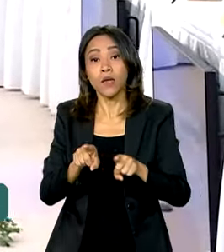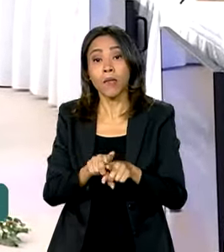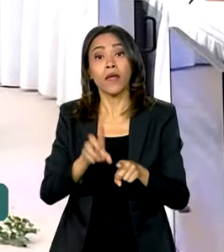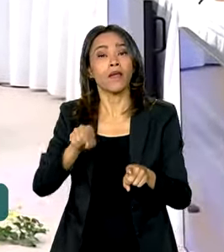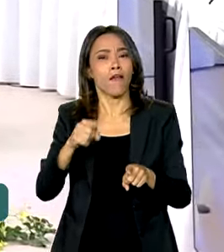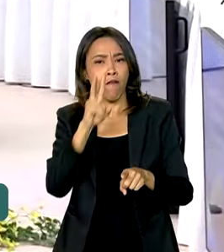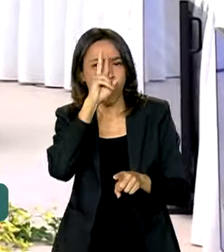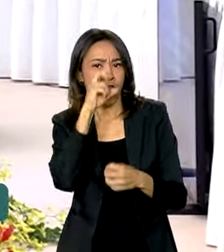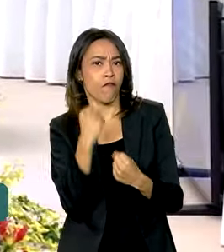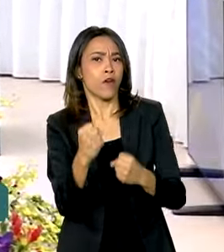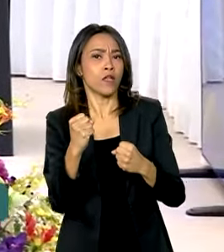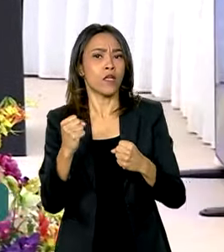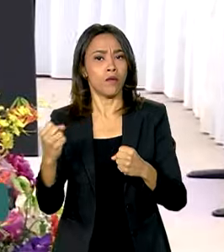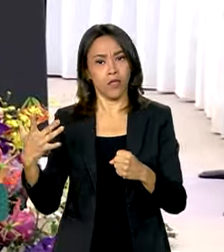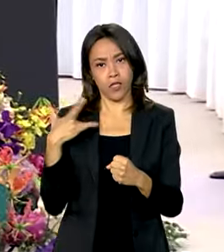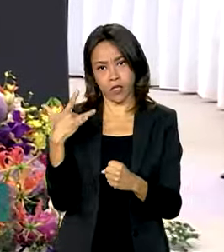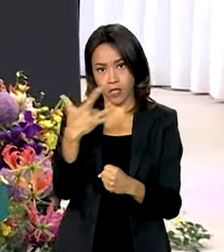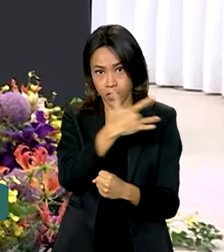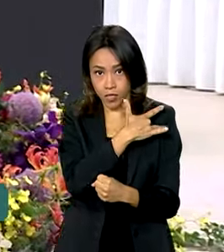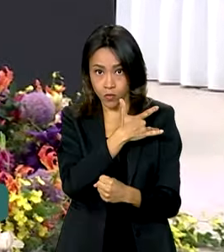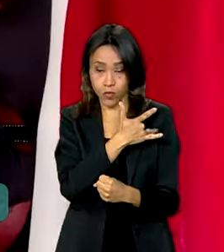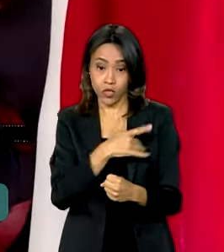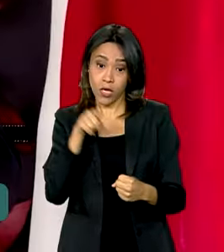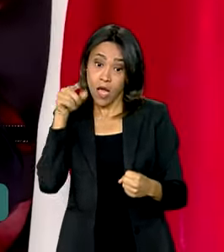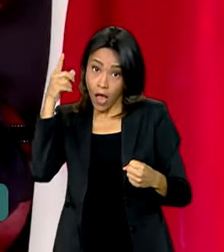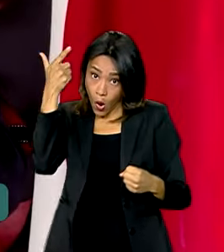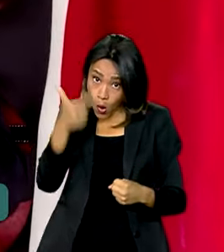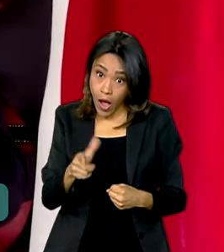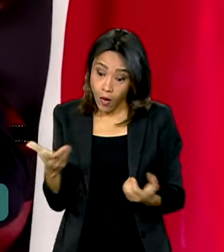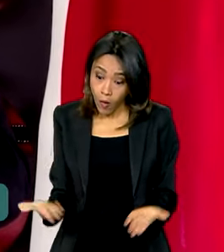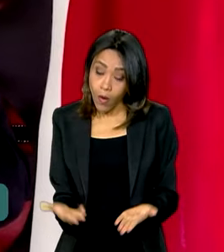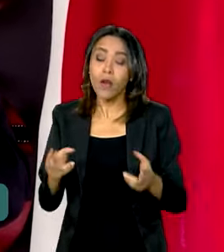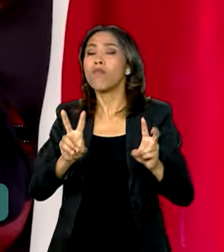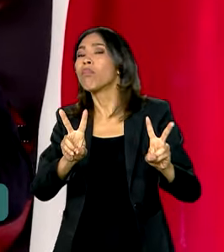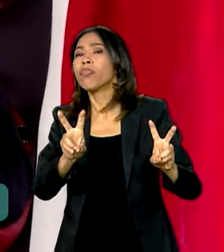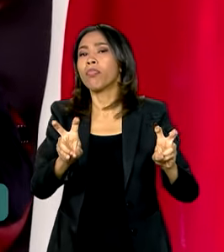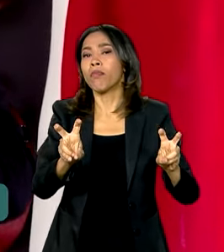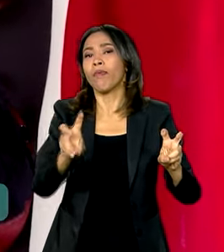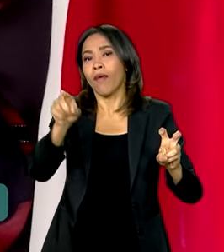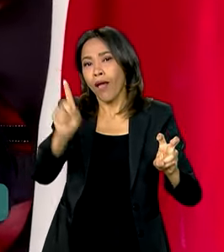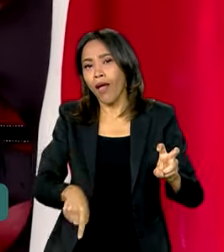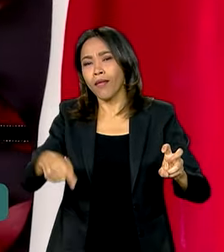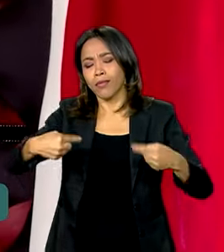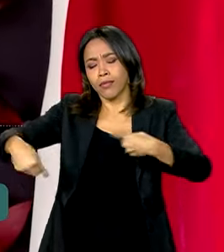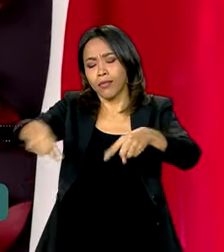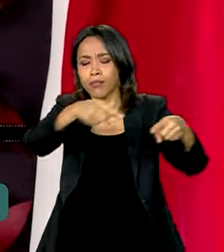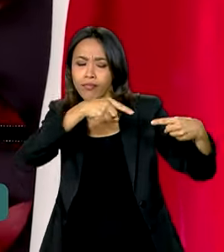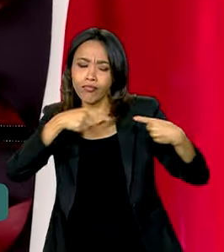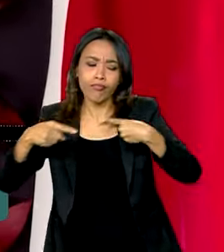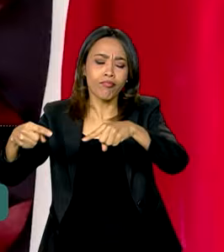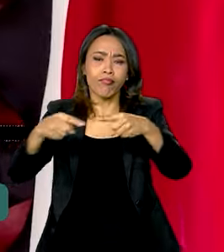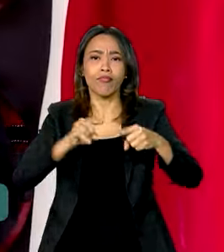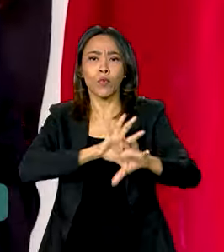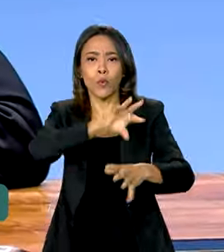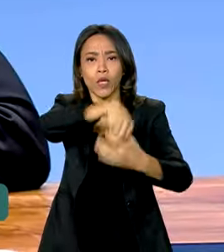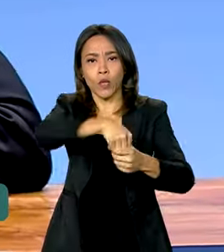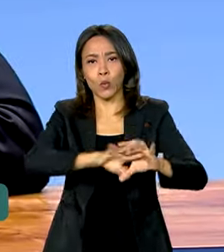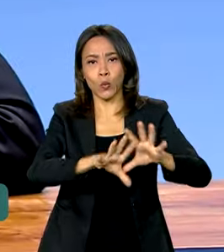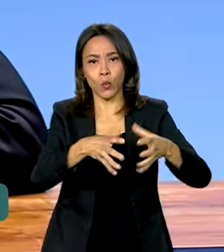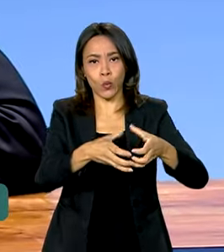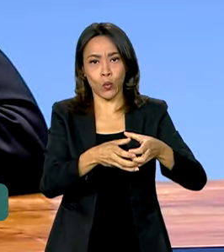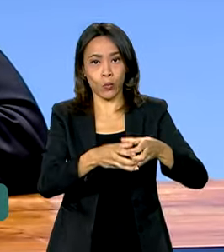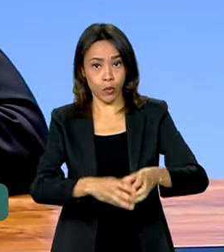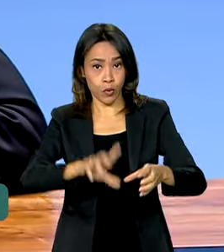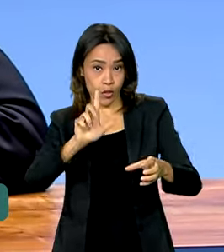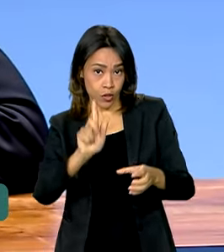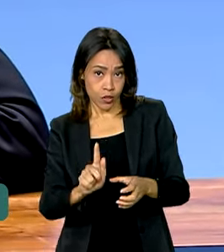fortalecimento do sistema mundial de saúde. Desta vez, Lula deve abordar questões que estão sendo tratadas no G20. O